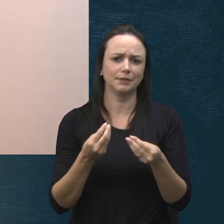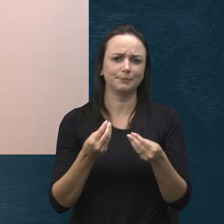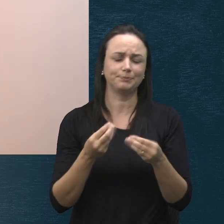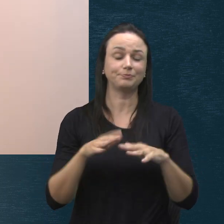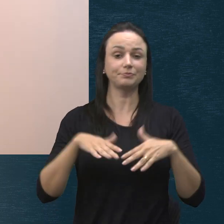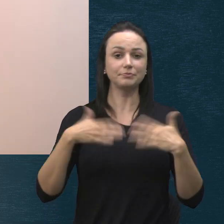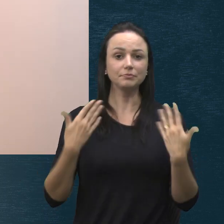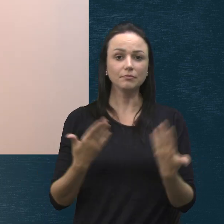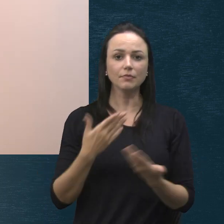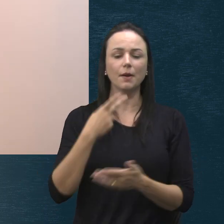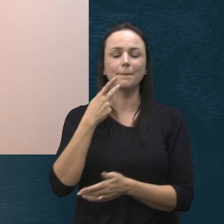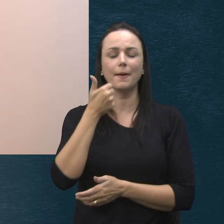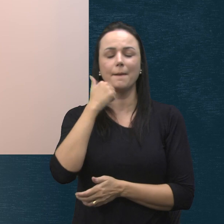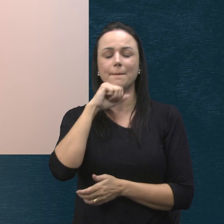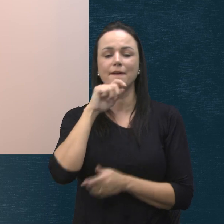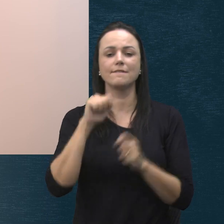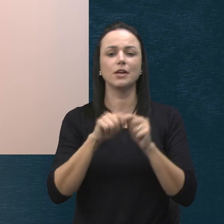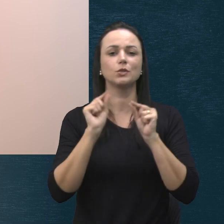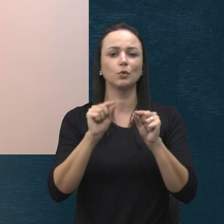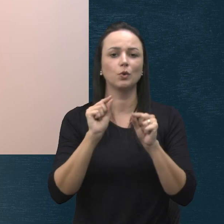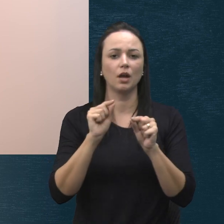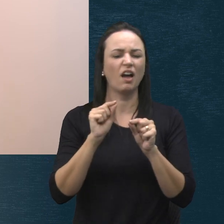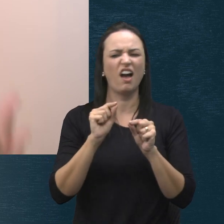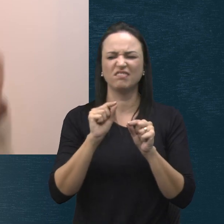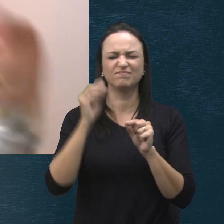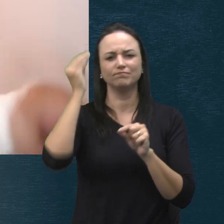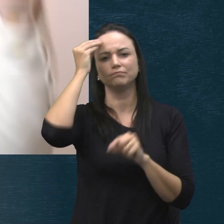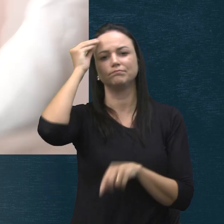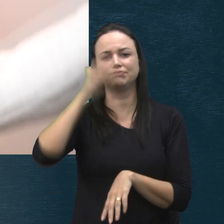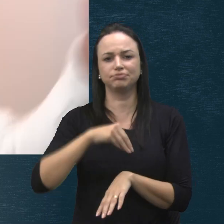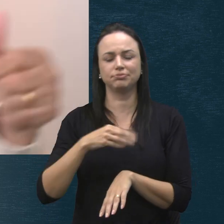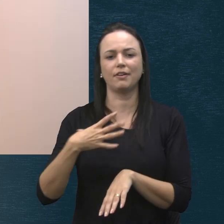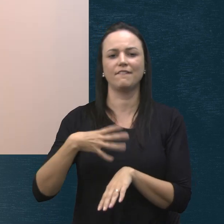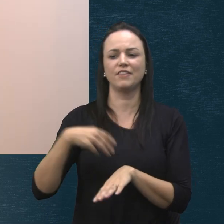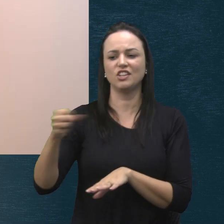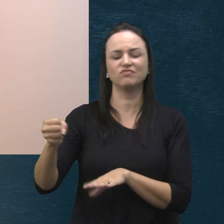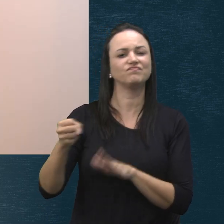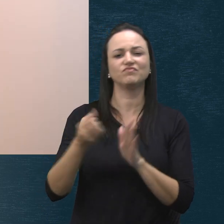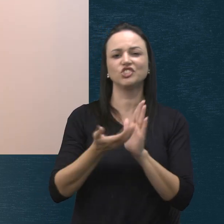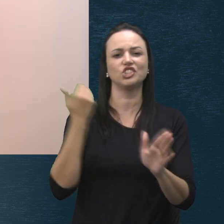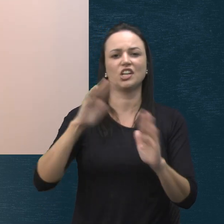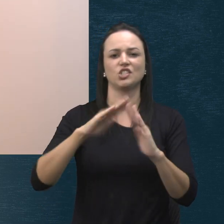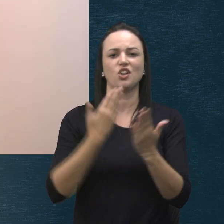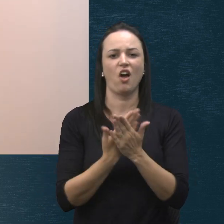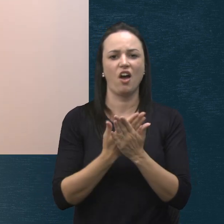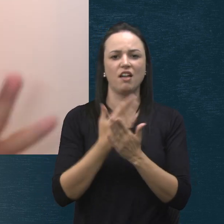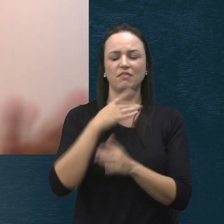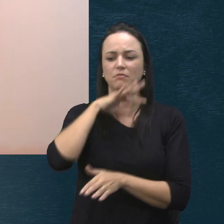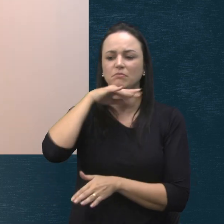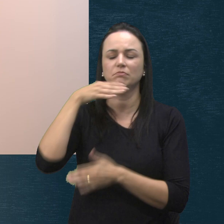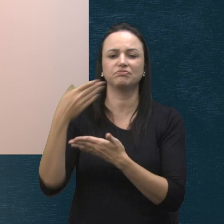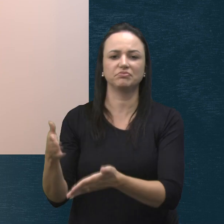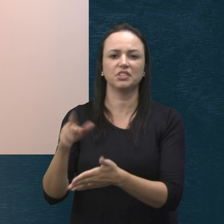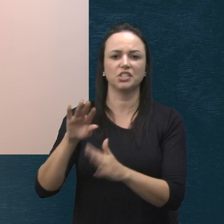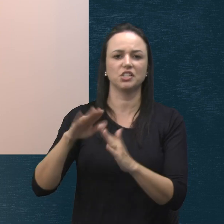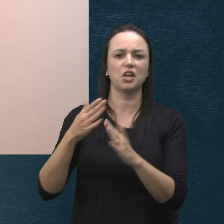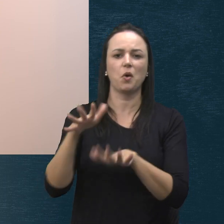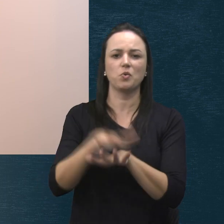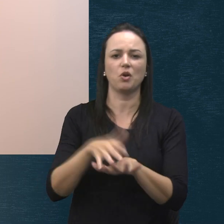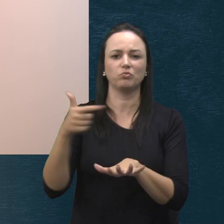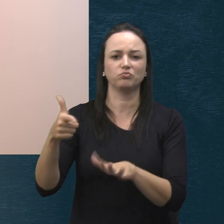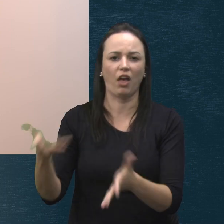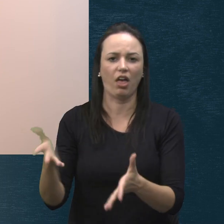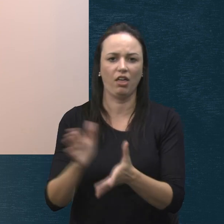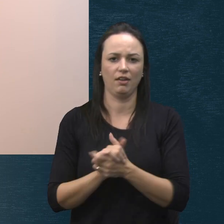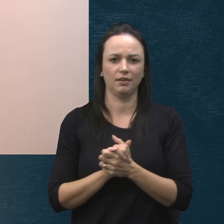pais muitas vezes fazem? Tiram a criança da escola e dizem, essa escola é uma porcaria para inclusão. Só que aí você acha assim, essa escola agora ela